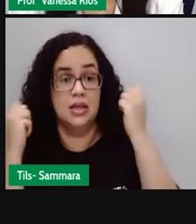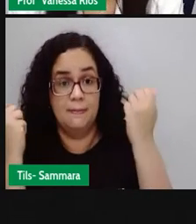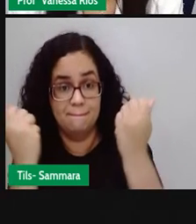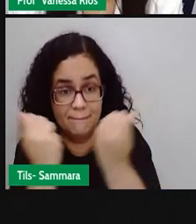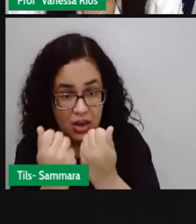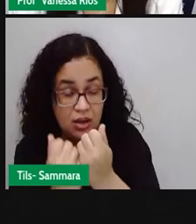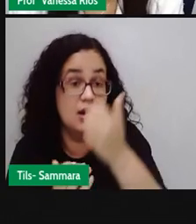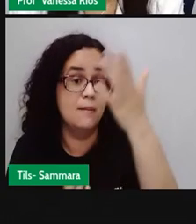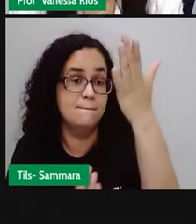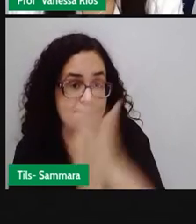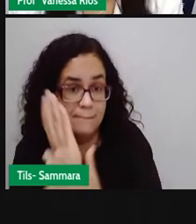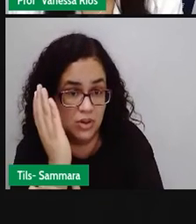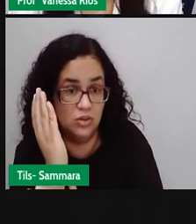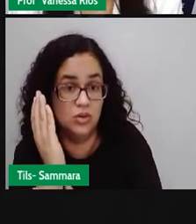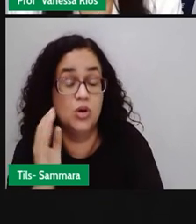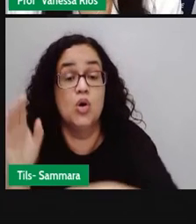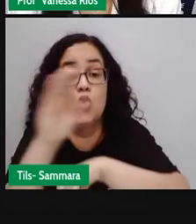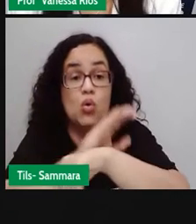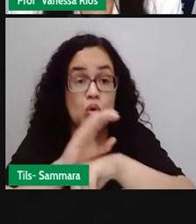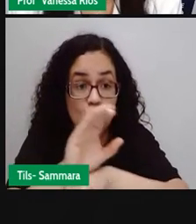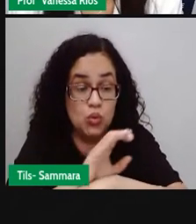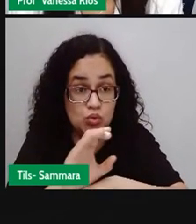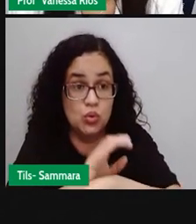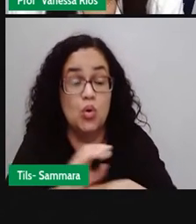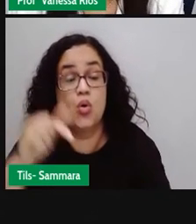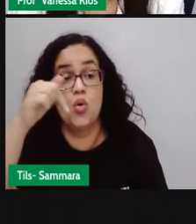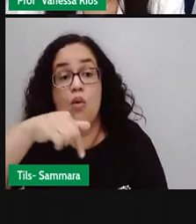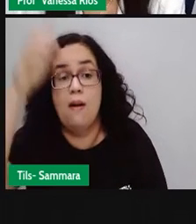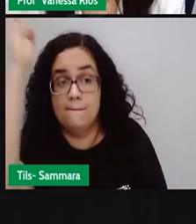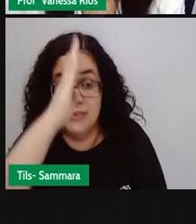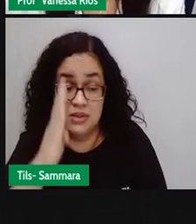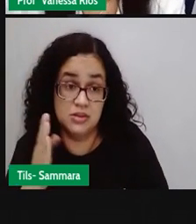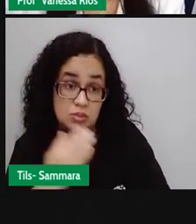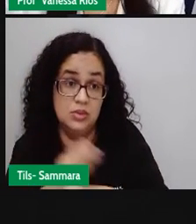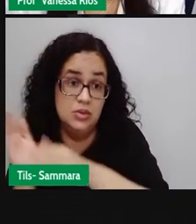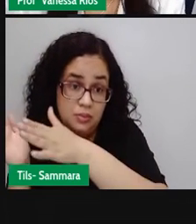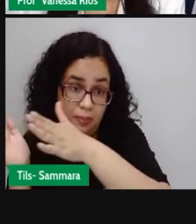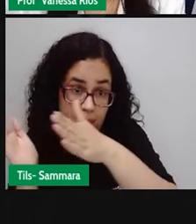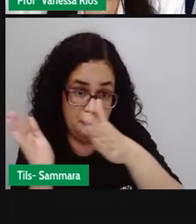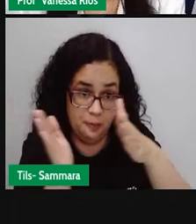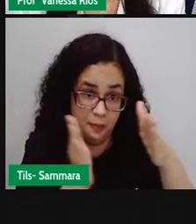essa Constituição, que é a Constituição que nos rege até hoje.